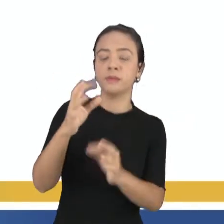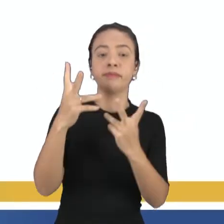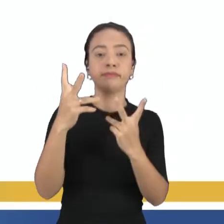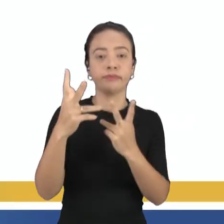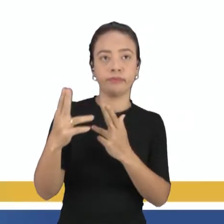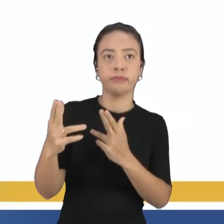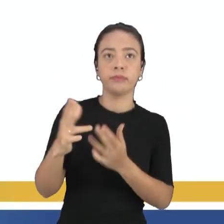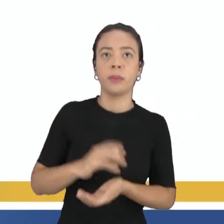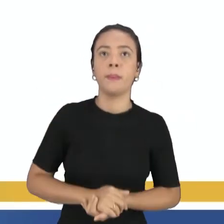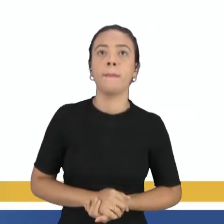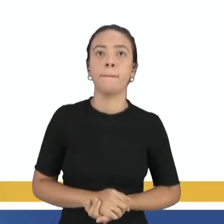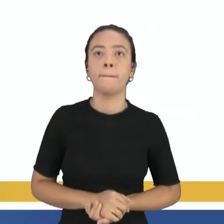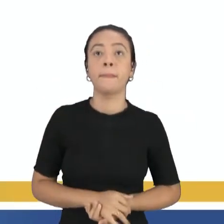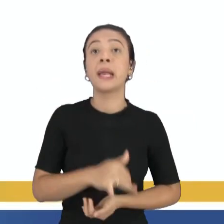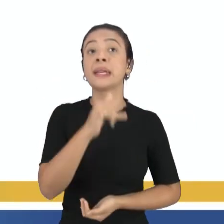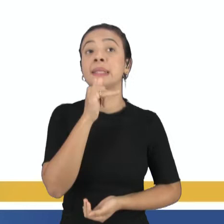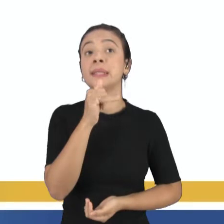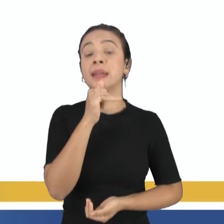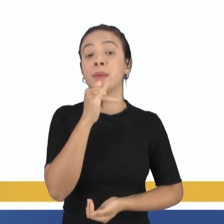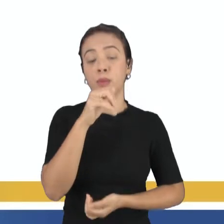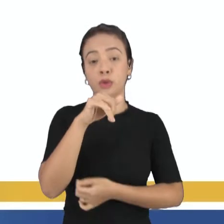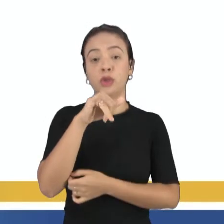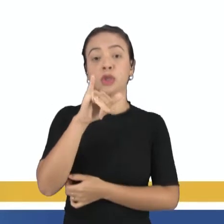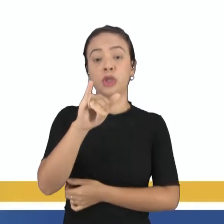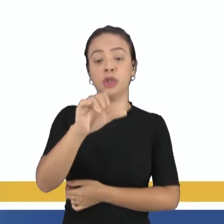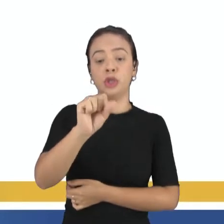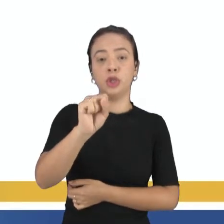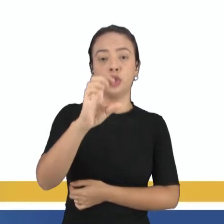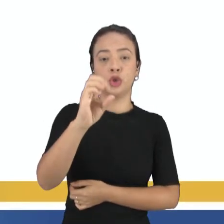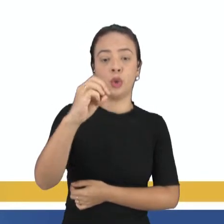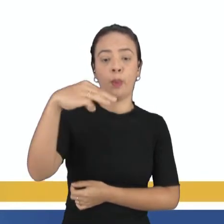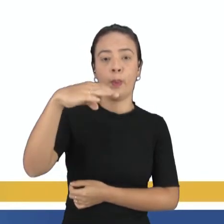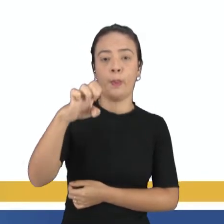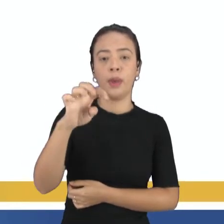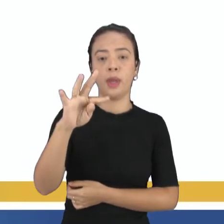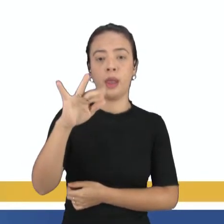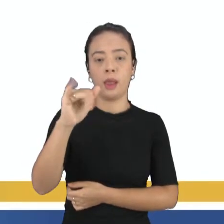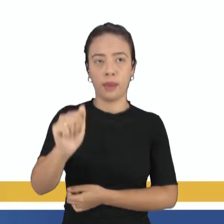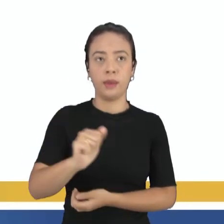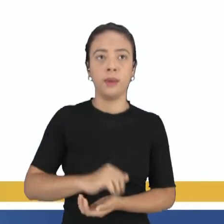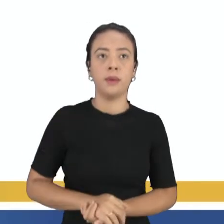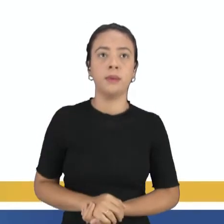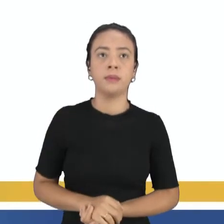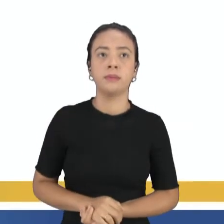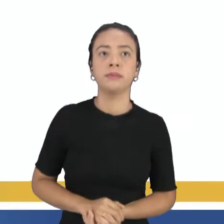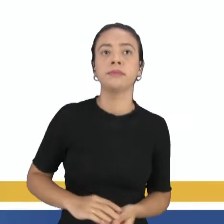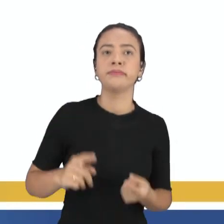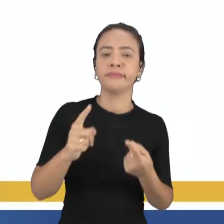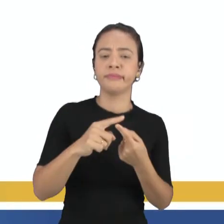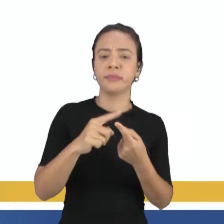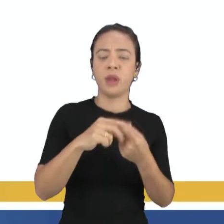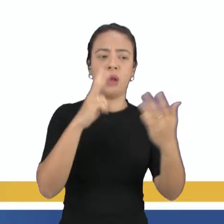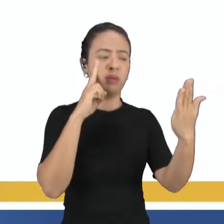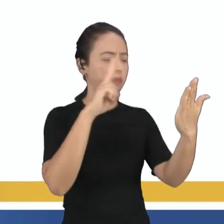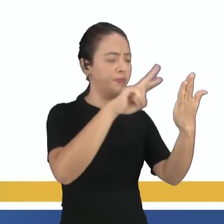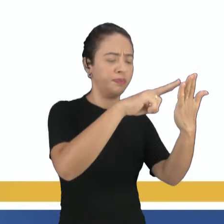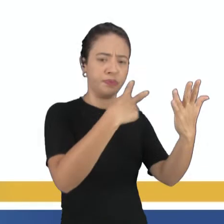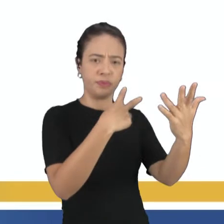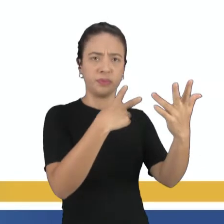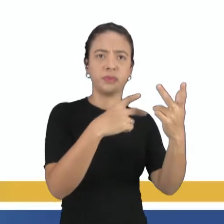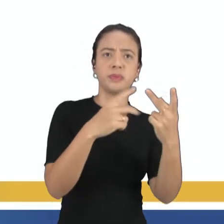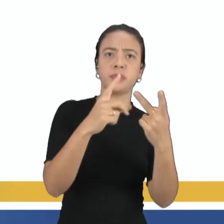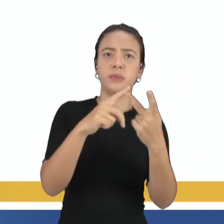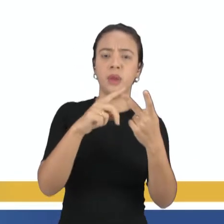geométrico. São exemplos de isometria. Então, item A: simetria de reflexão,